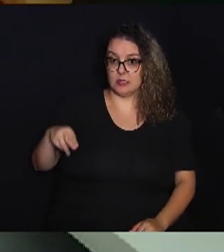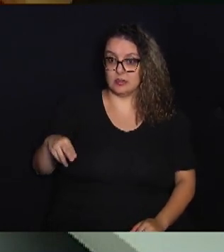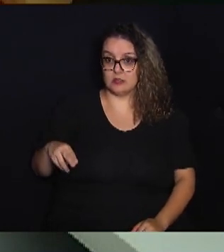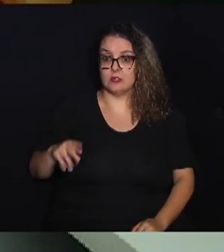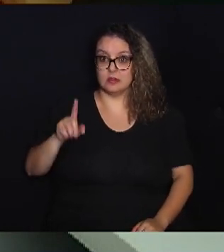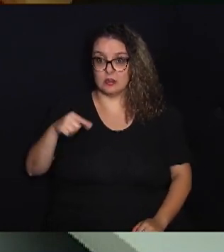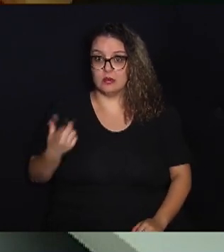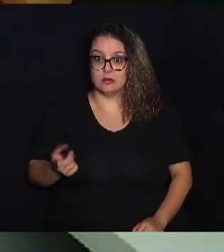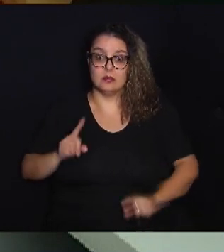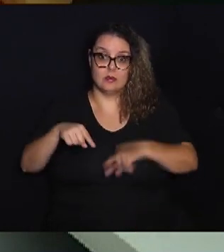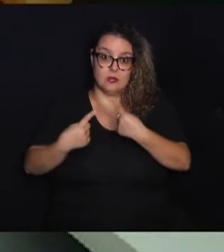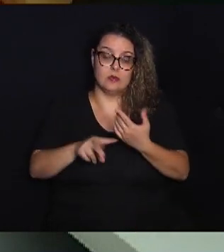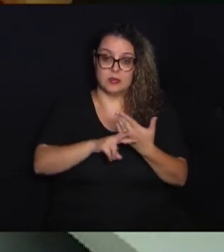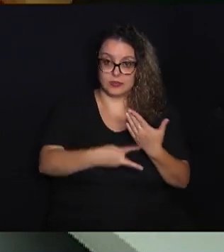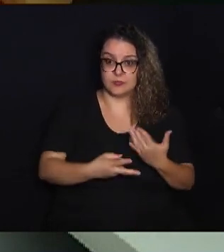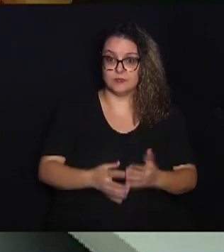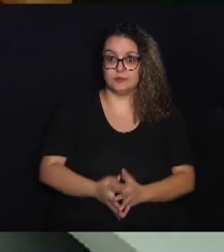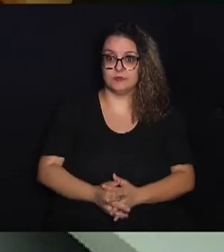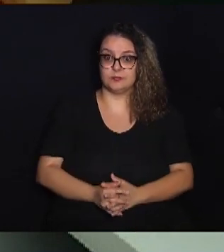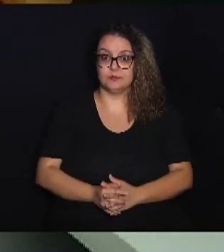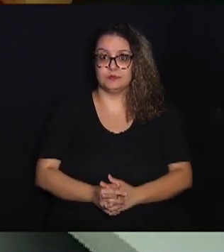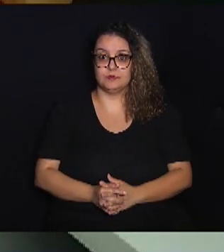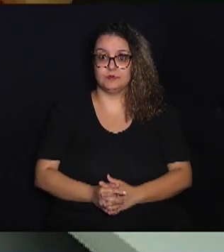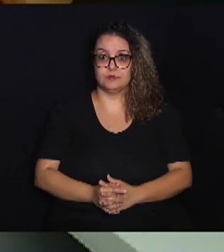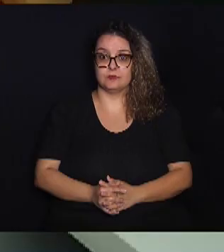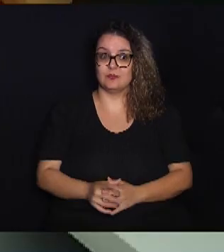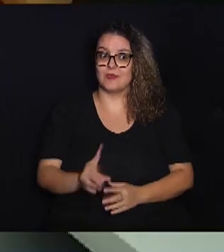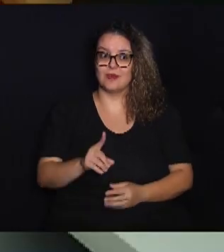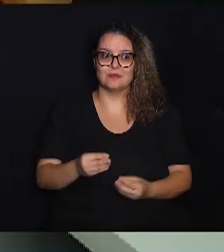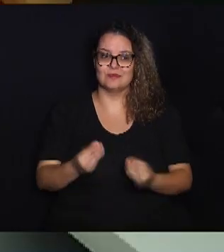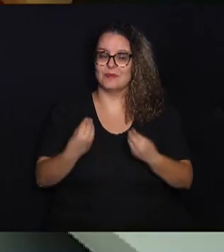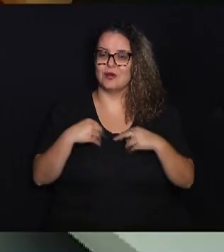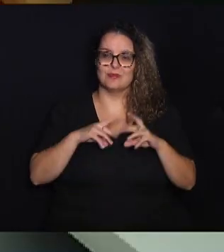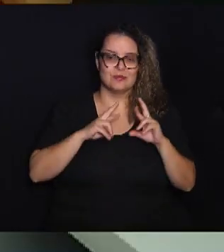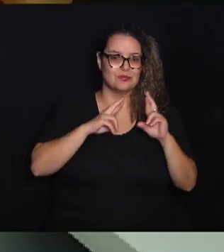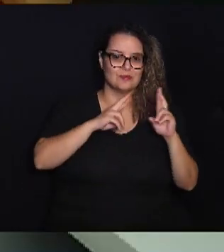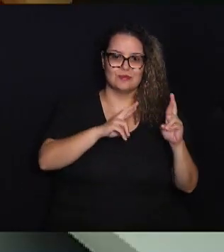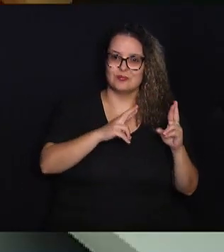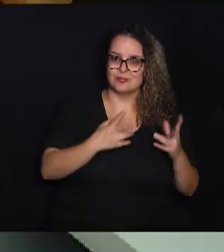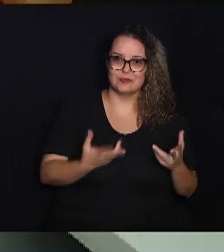entre outros efeitos, ela não proporciona um sono